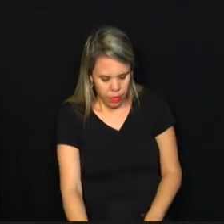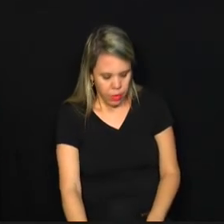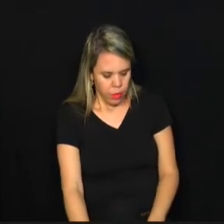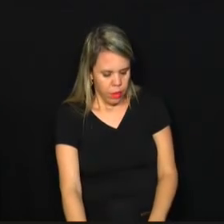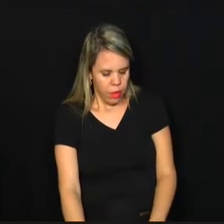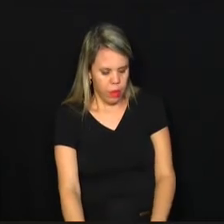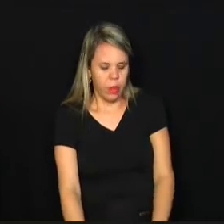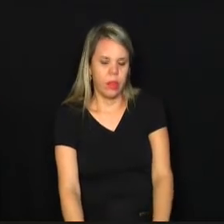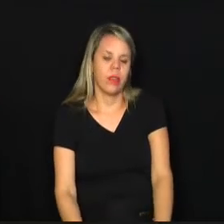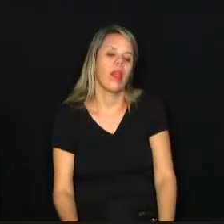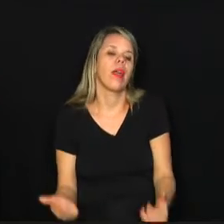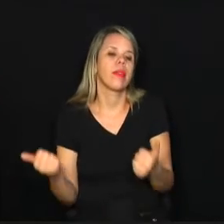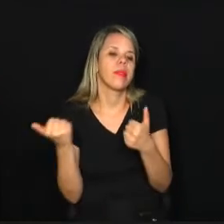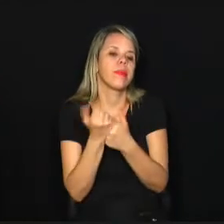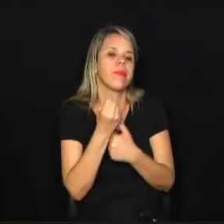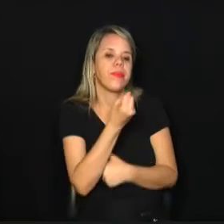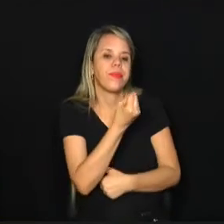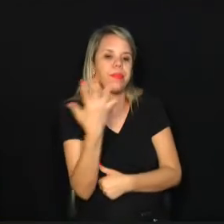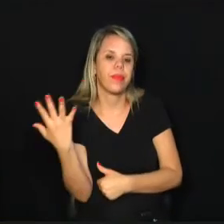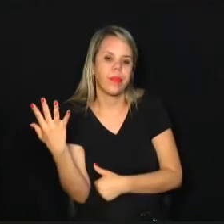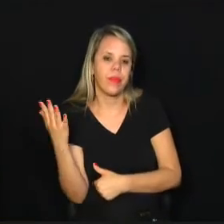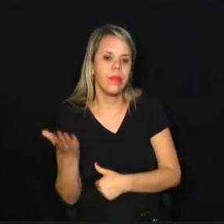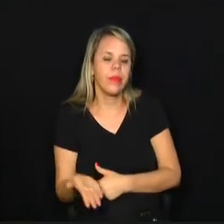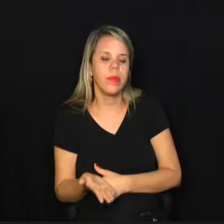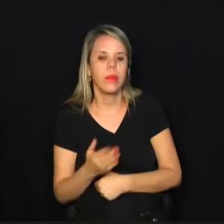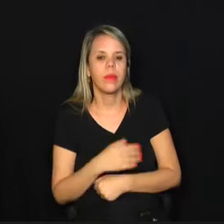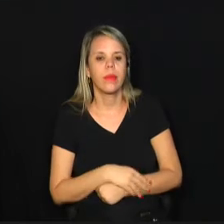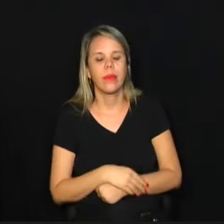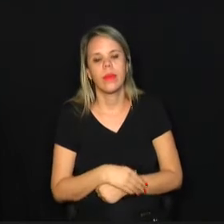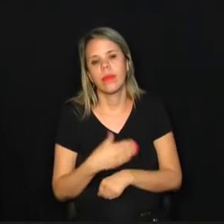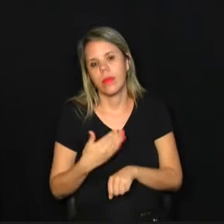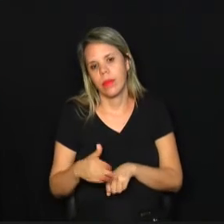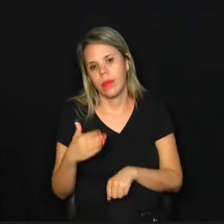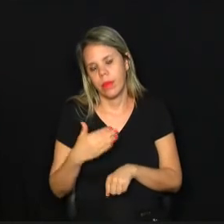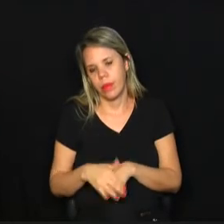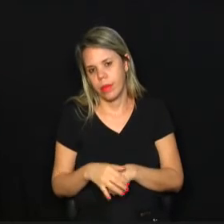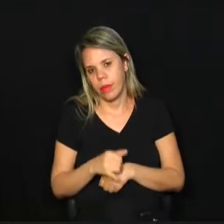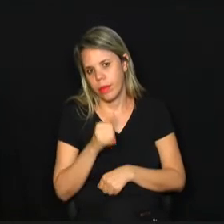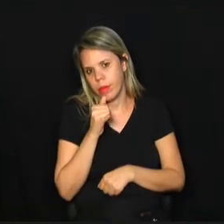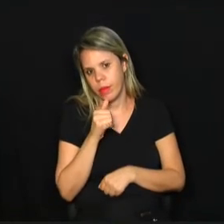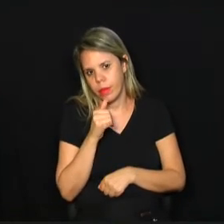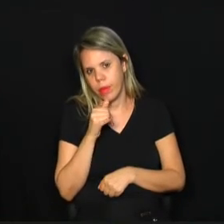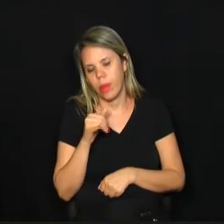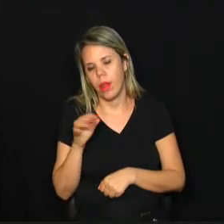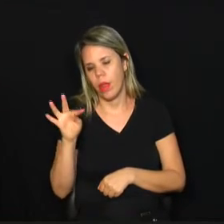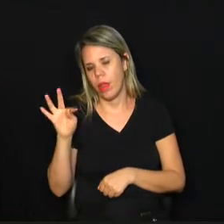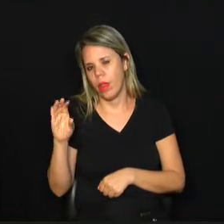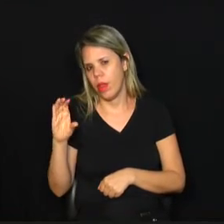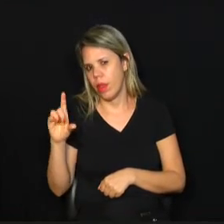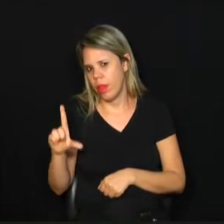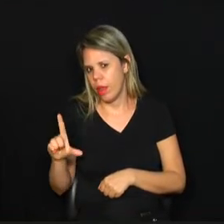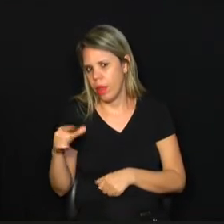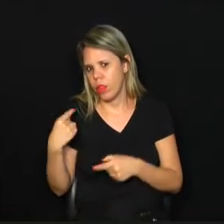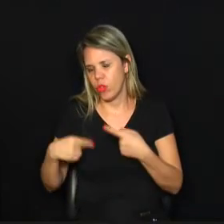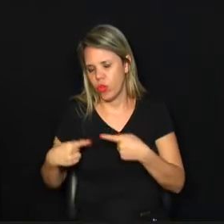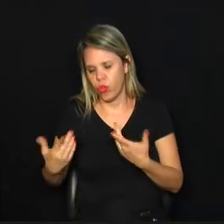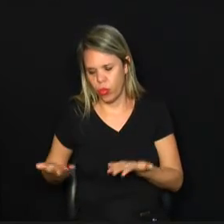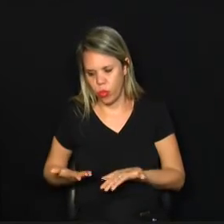A reposição. Essa daqui, nós somos, basicamente, essa PCL que nós estamos